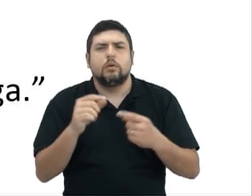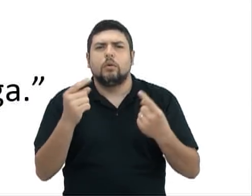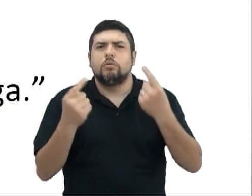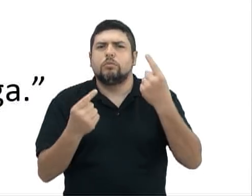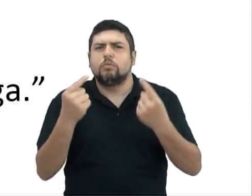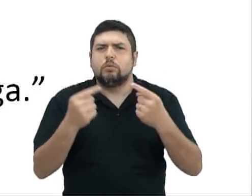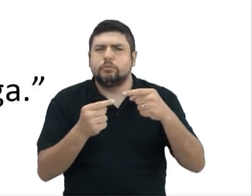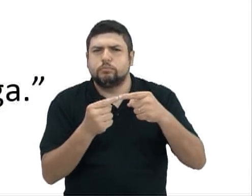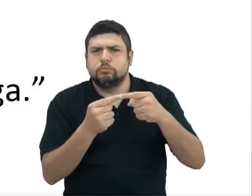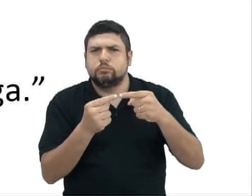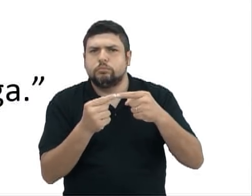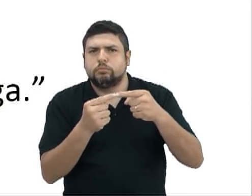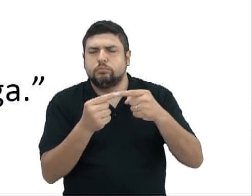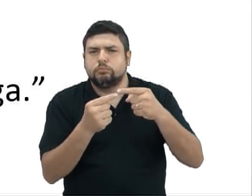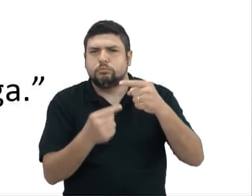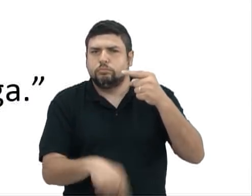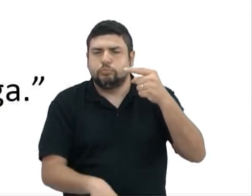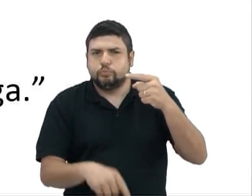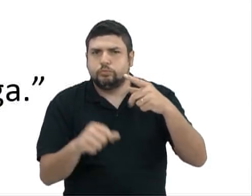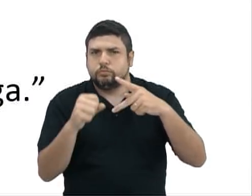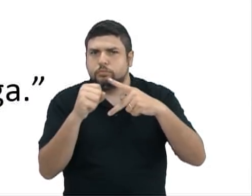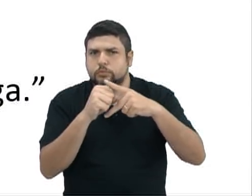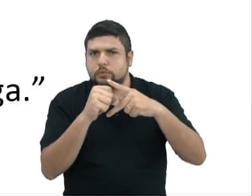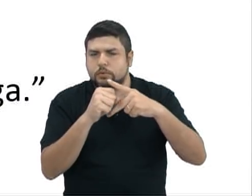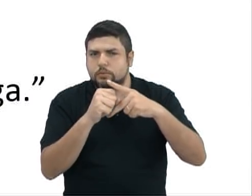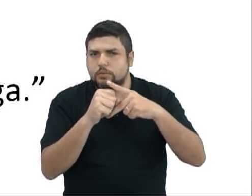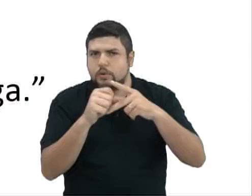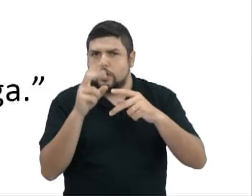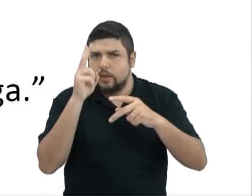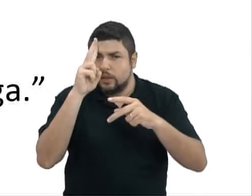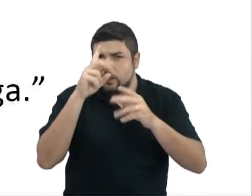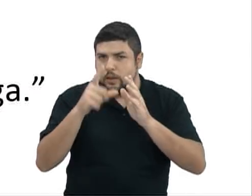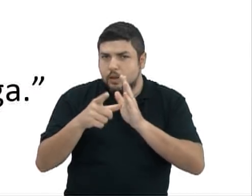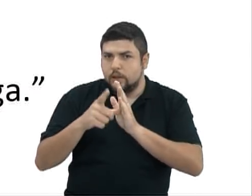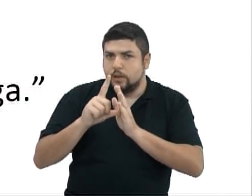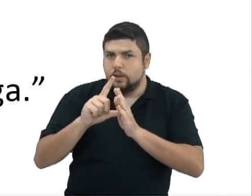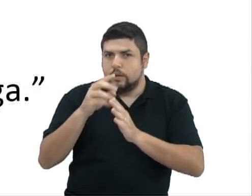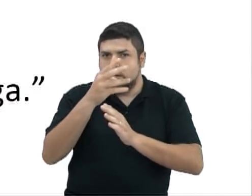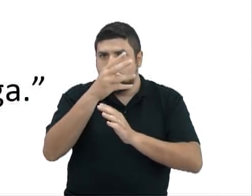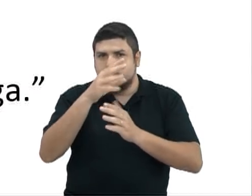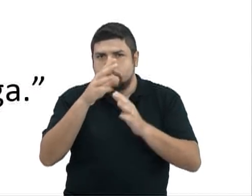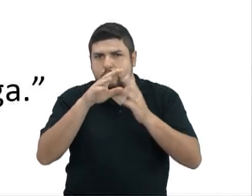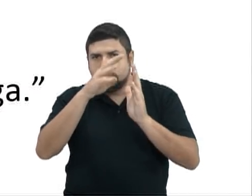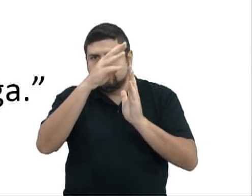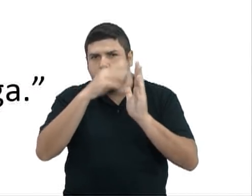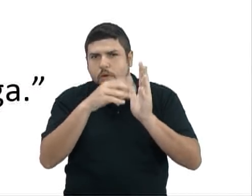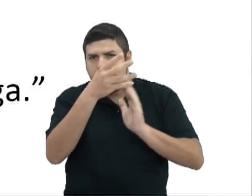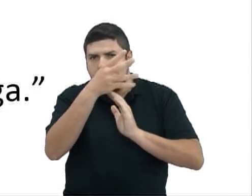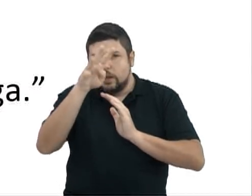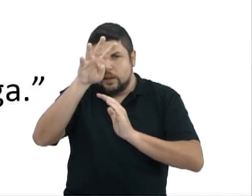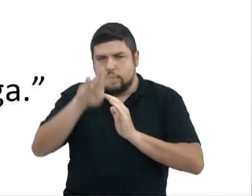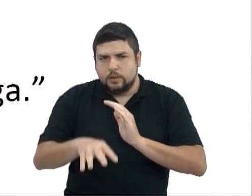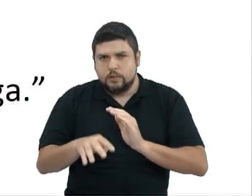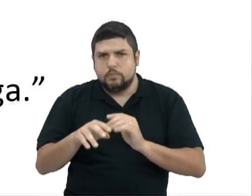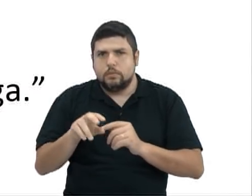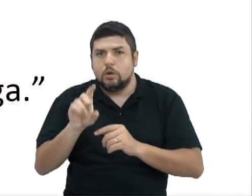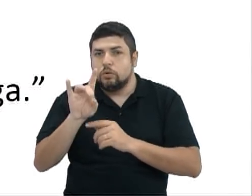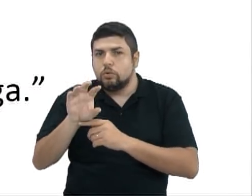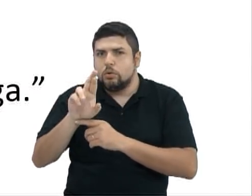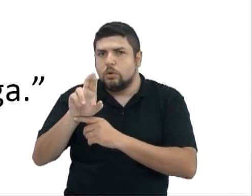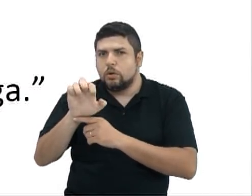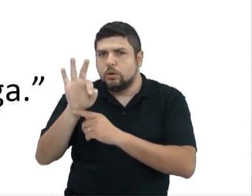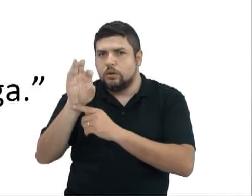está ocupando a função de um pronome pessoal, daquela nossa lista lá? Vamos lá? Aqui só o caso reto,